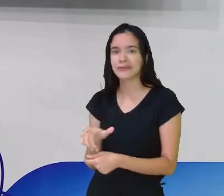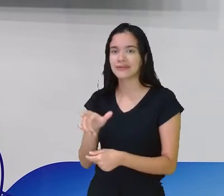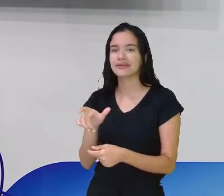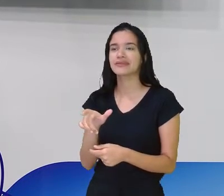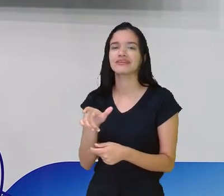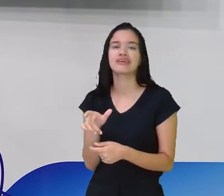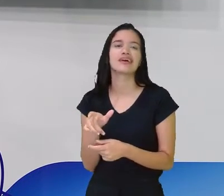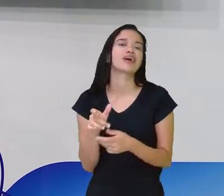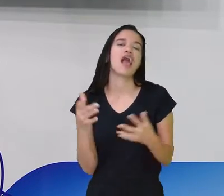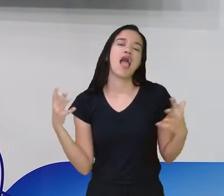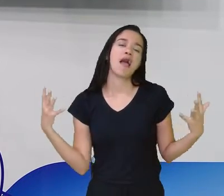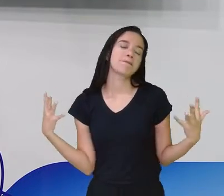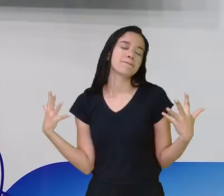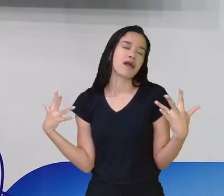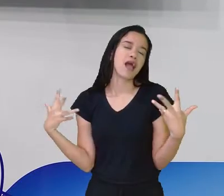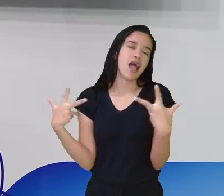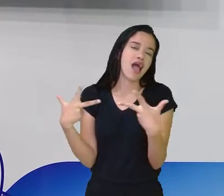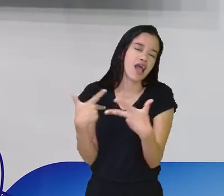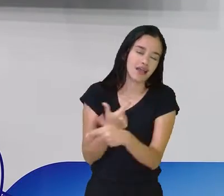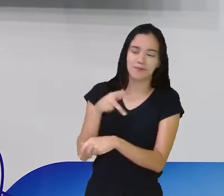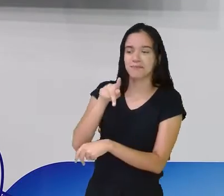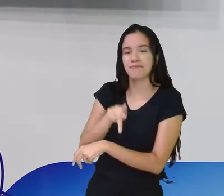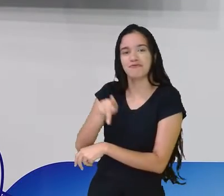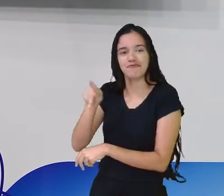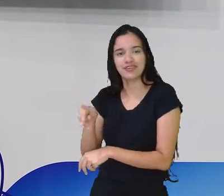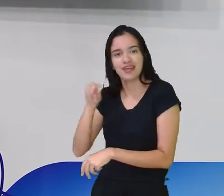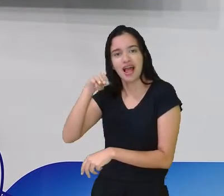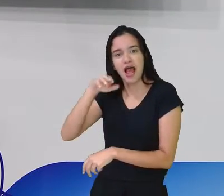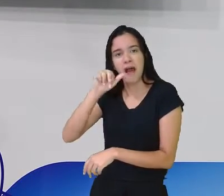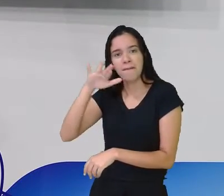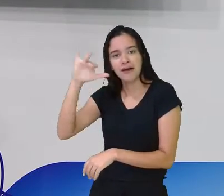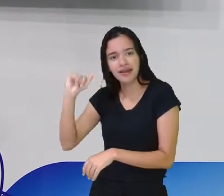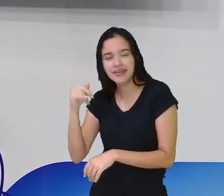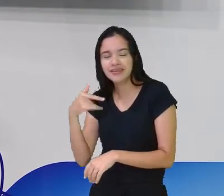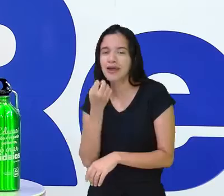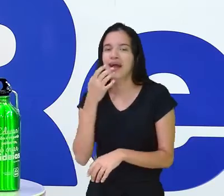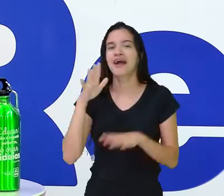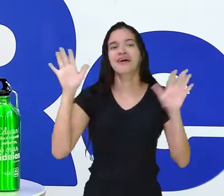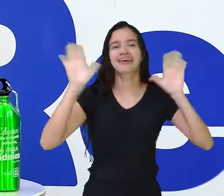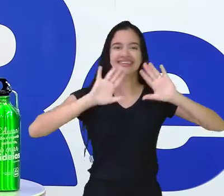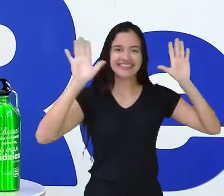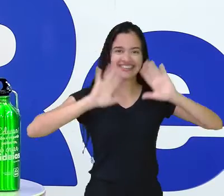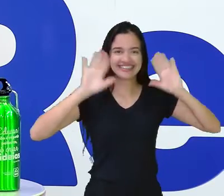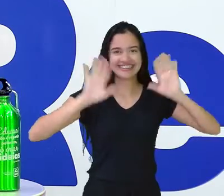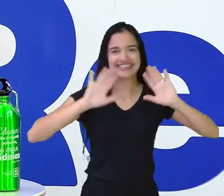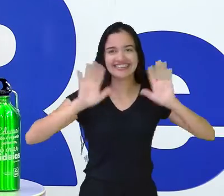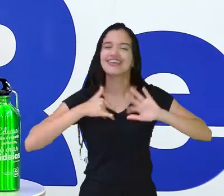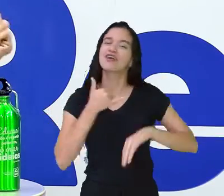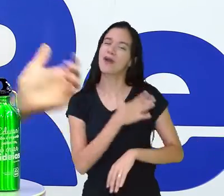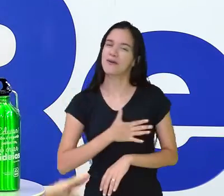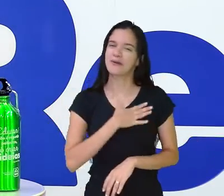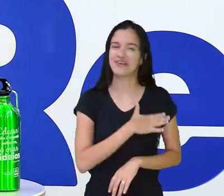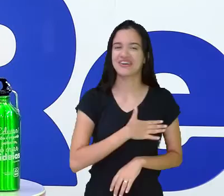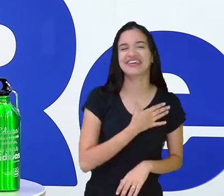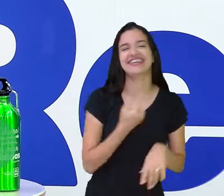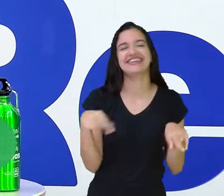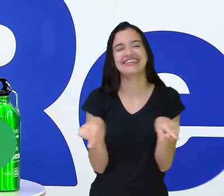ontem, a maravilhosa professora Márcia. Bom dia. Oba! Gostei